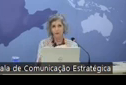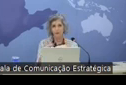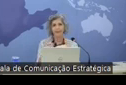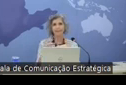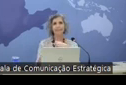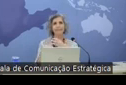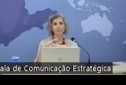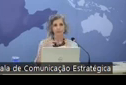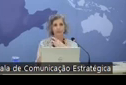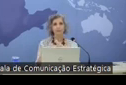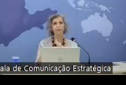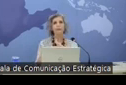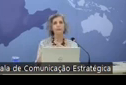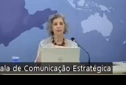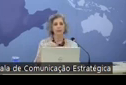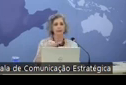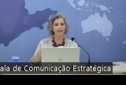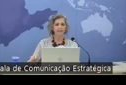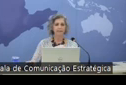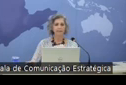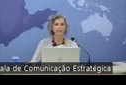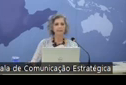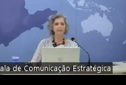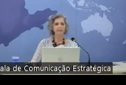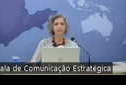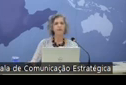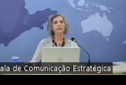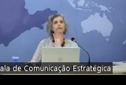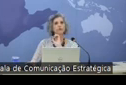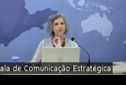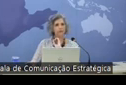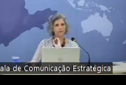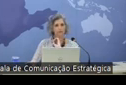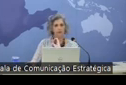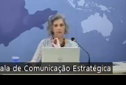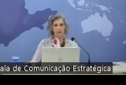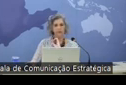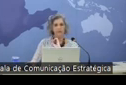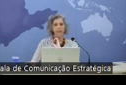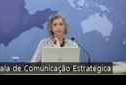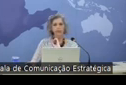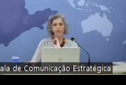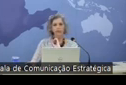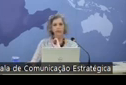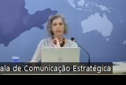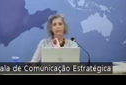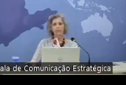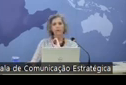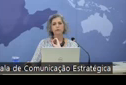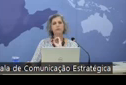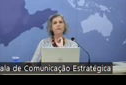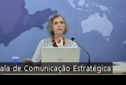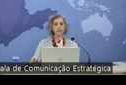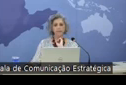dizer qual é o desfecho ainda estão trabalhando nisso mas dá para dizer que teve um desfecho de gestação aqui no ciclón